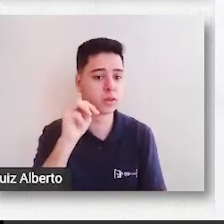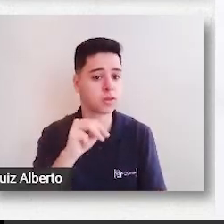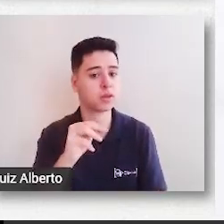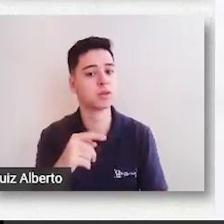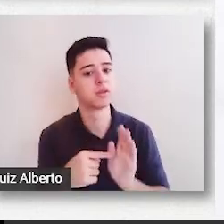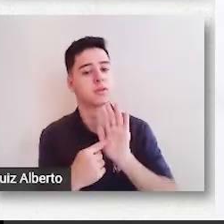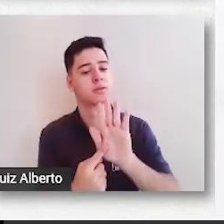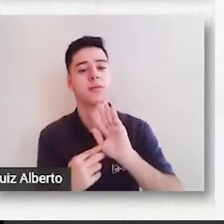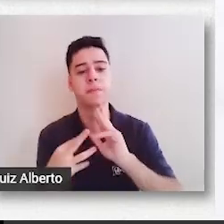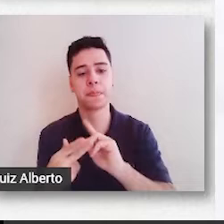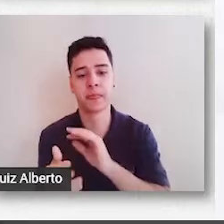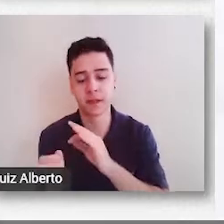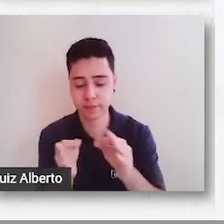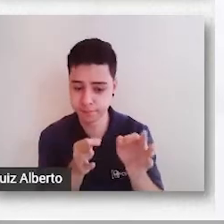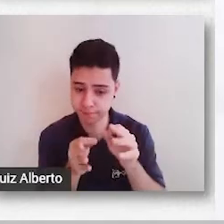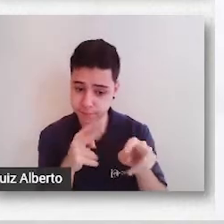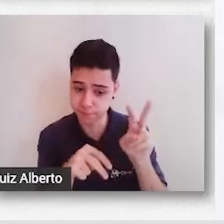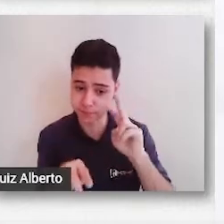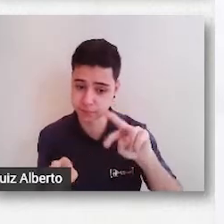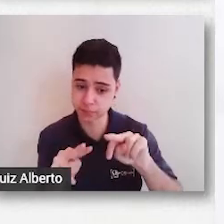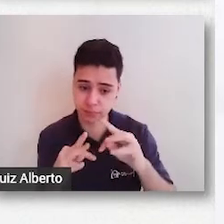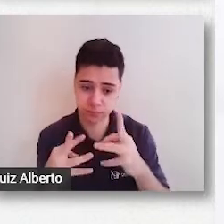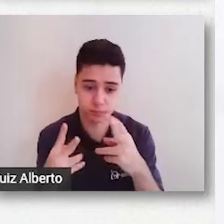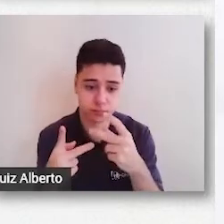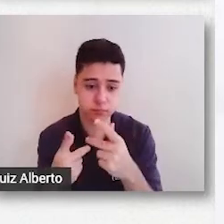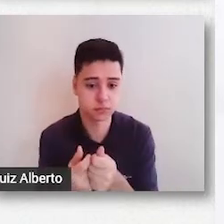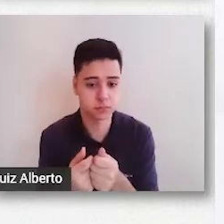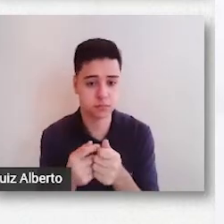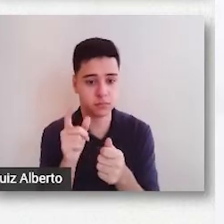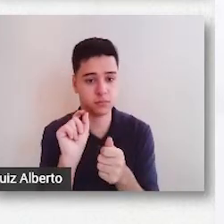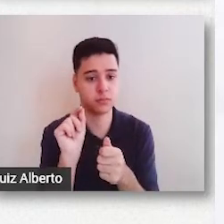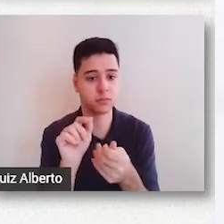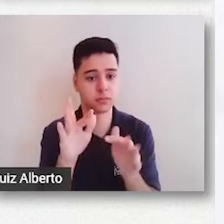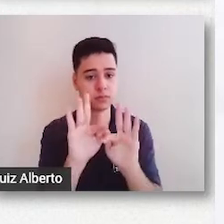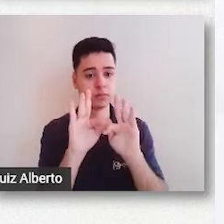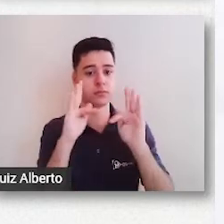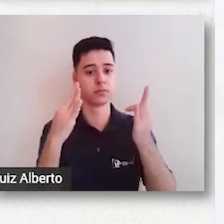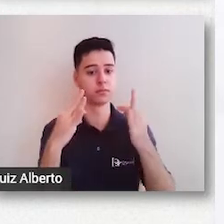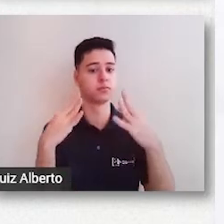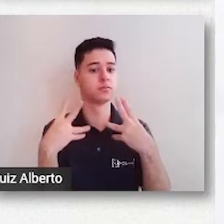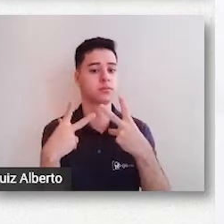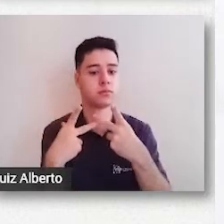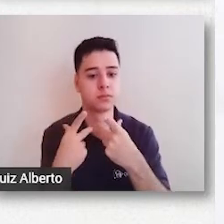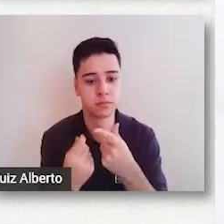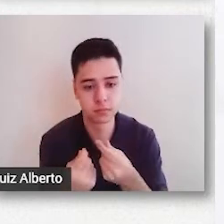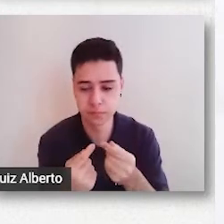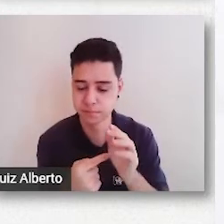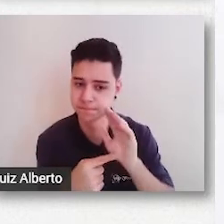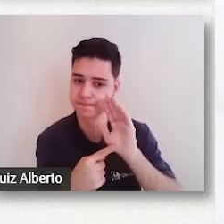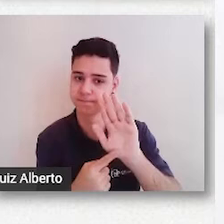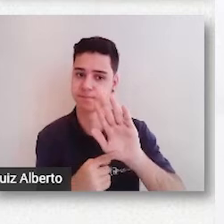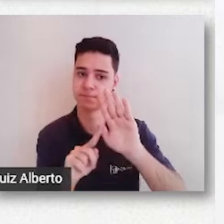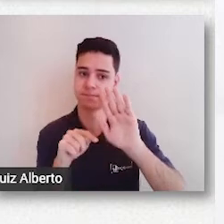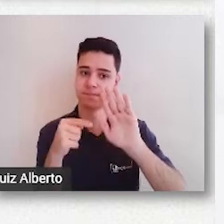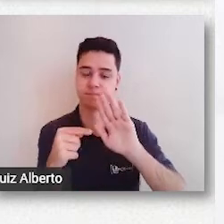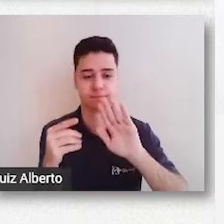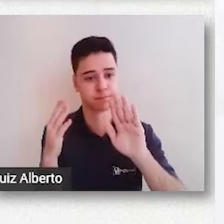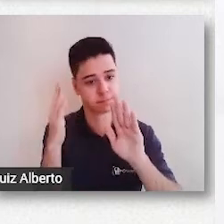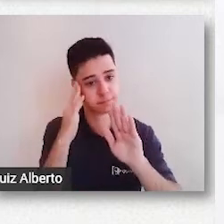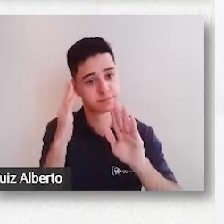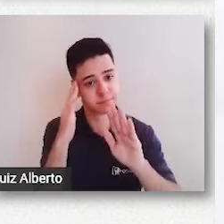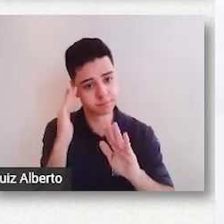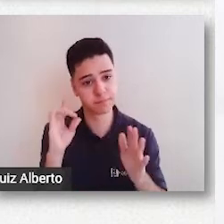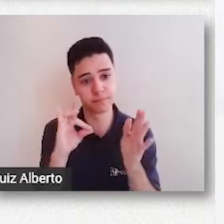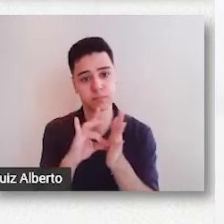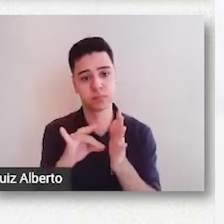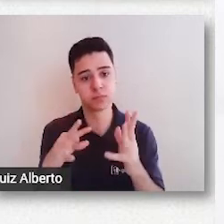dessa configuração iconográfica, que é a Santa Parentela, onde a família completa aparece. Né? Mas a gente sabe que, apesar